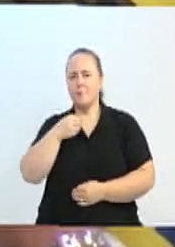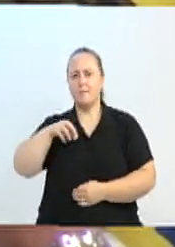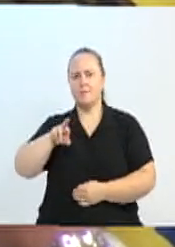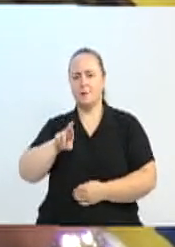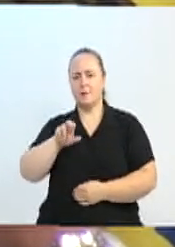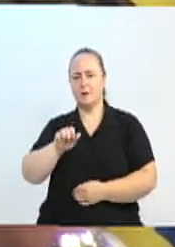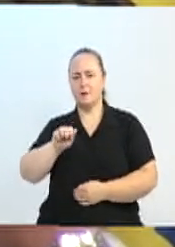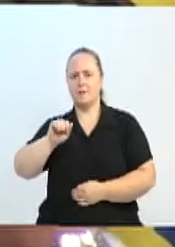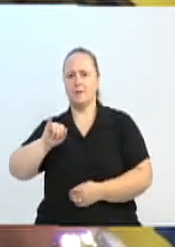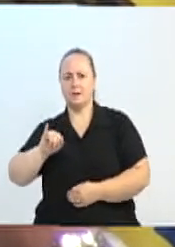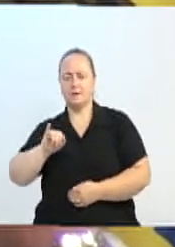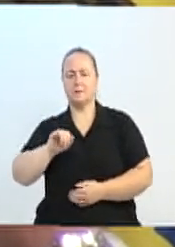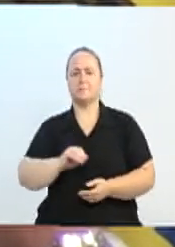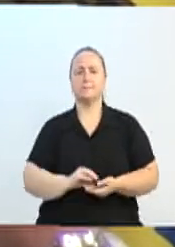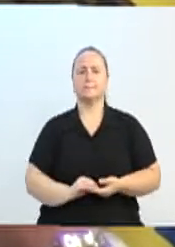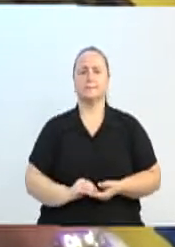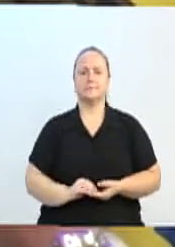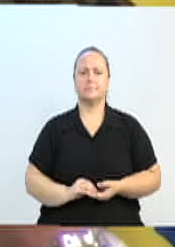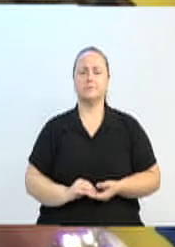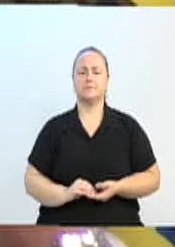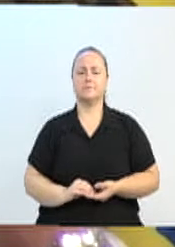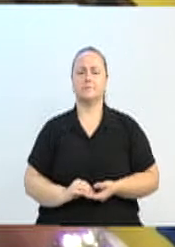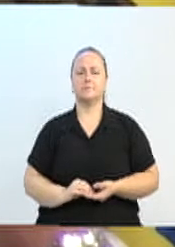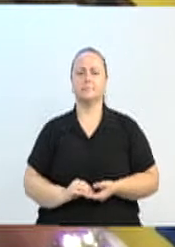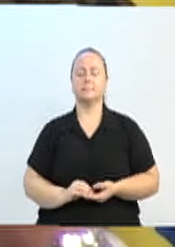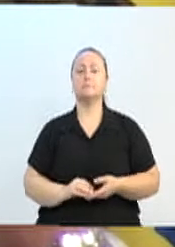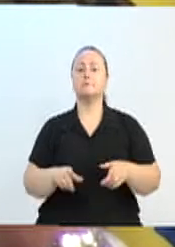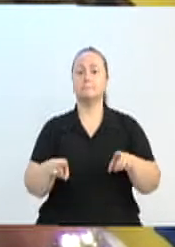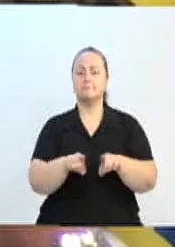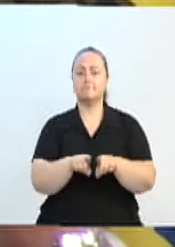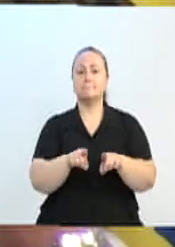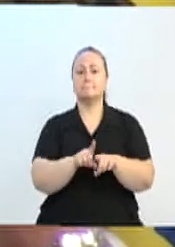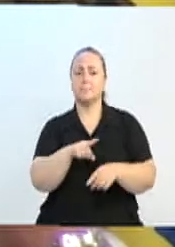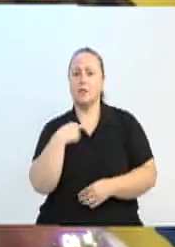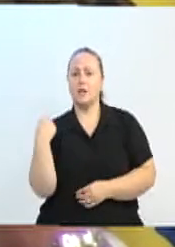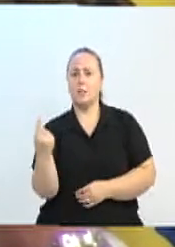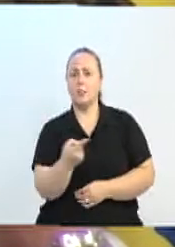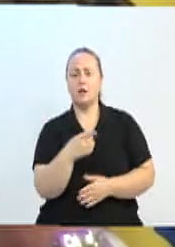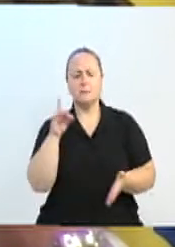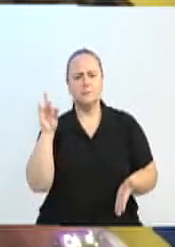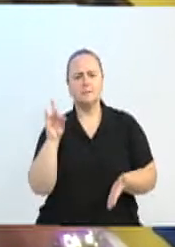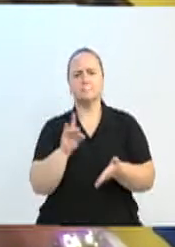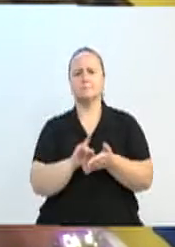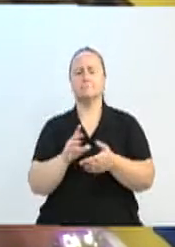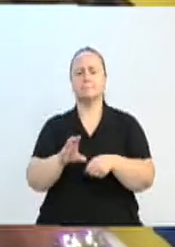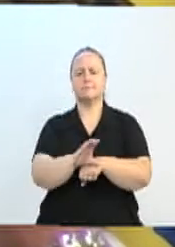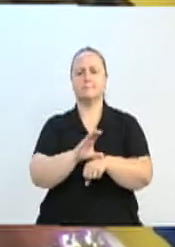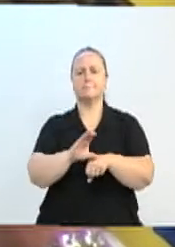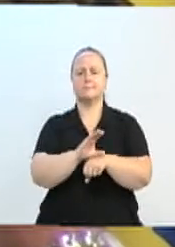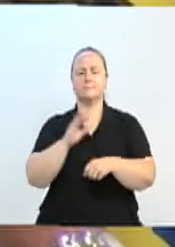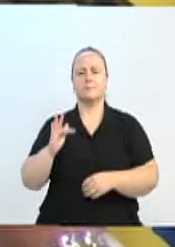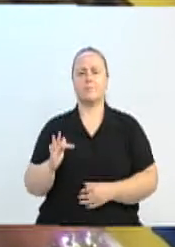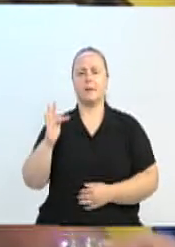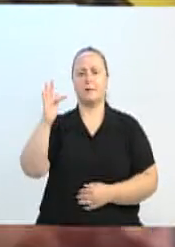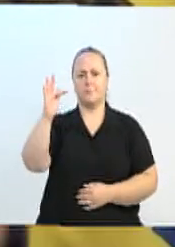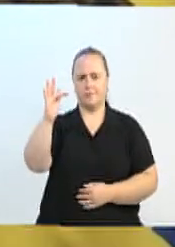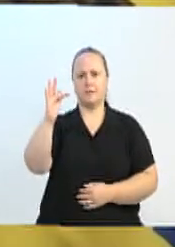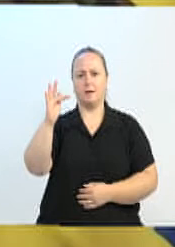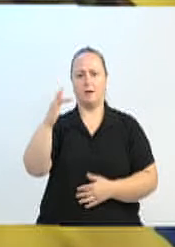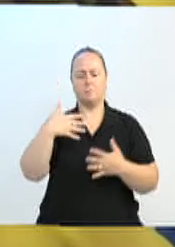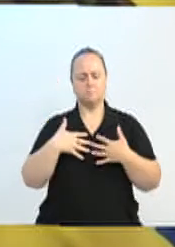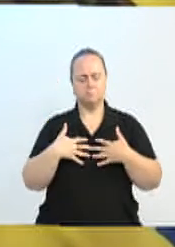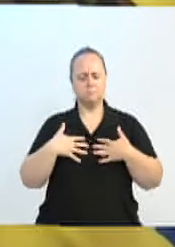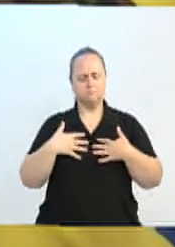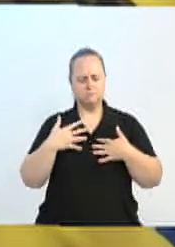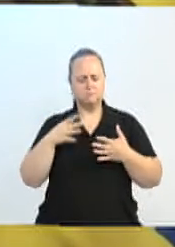Reis cumprimos a nobre função de Guardiões da Constituição Federal honrando O Nosso